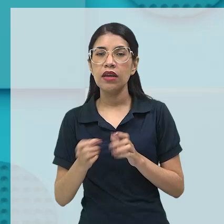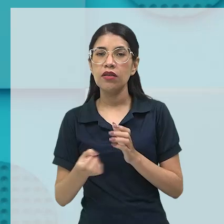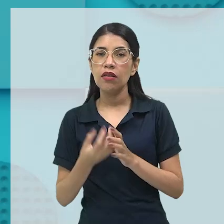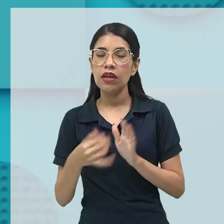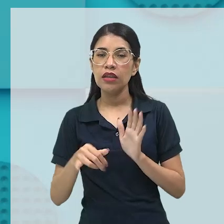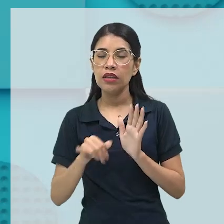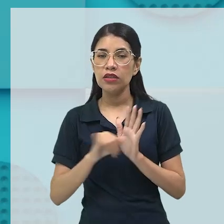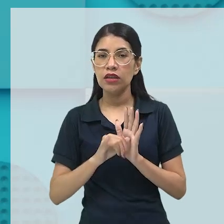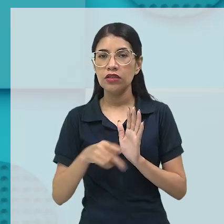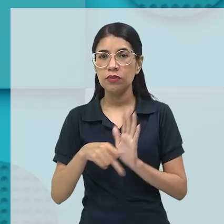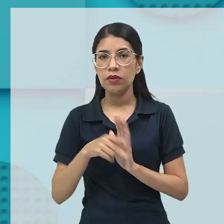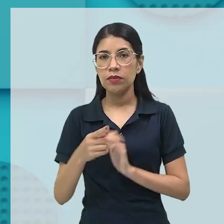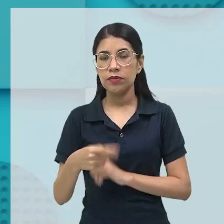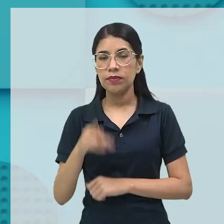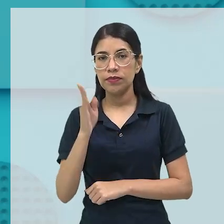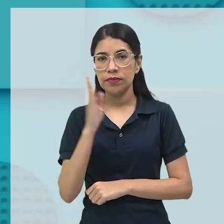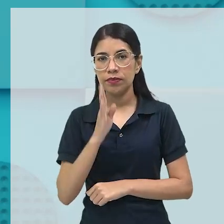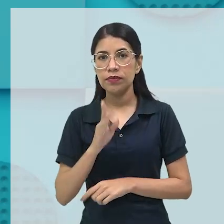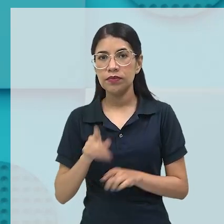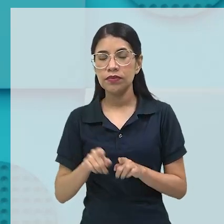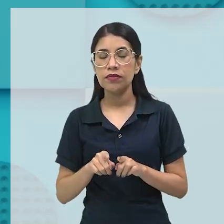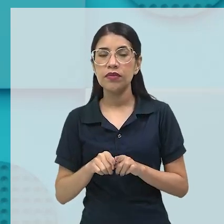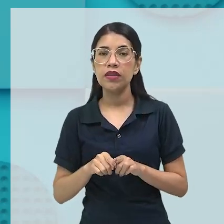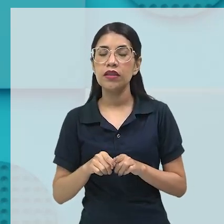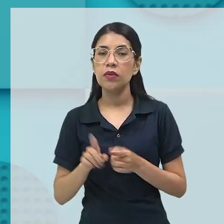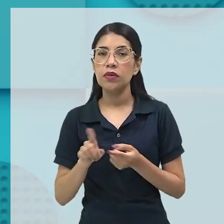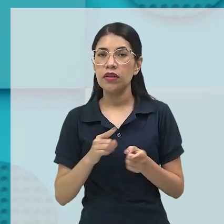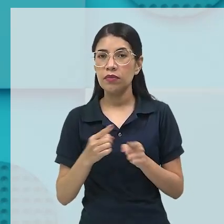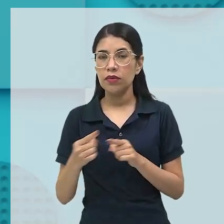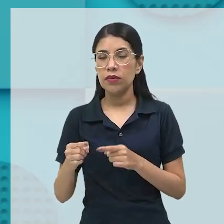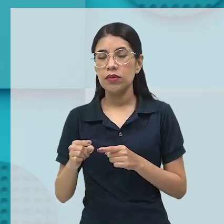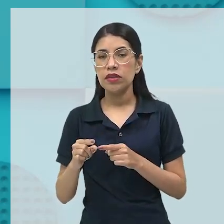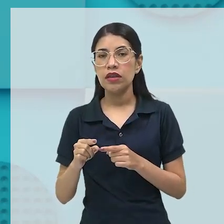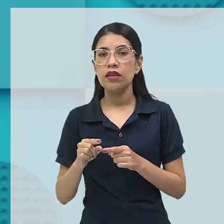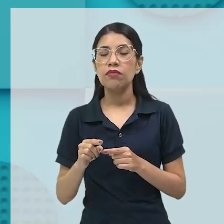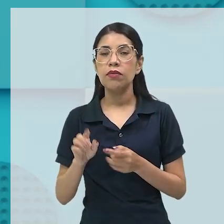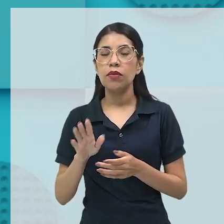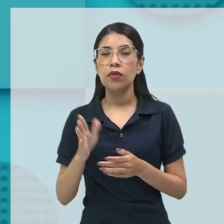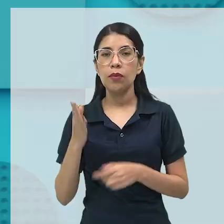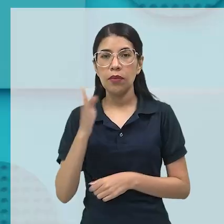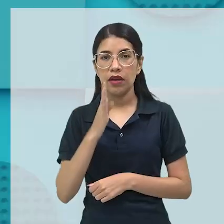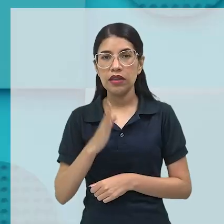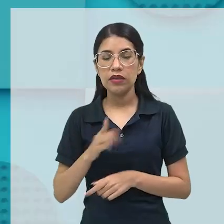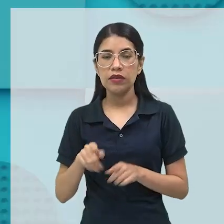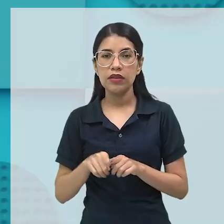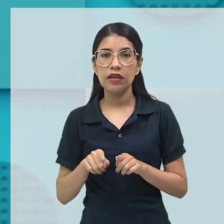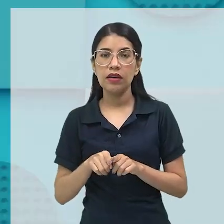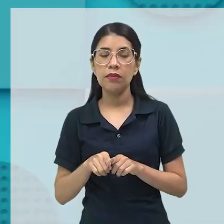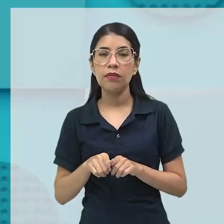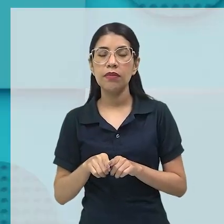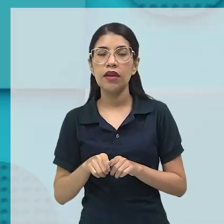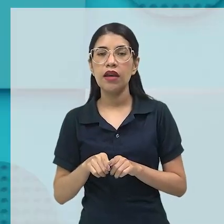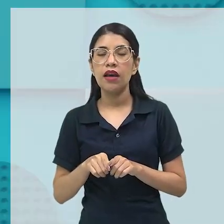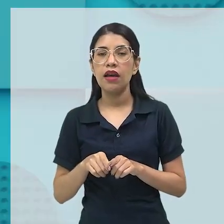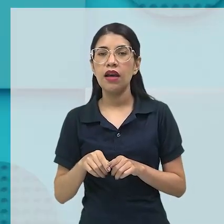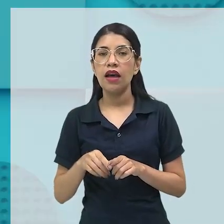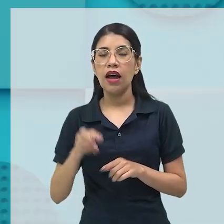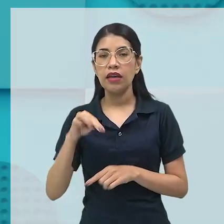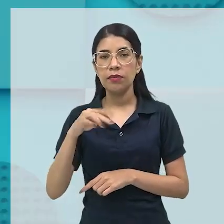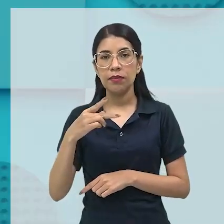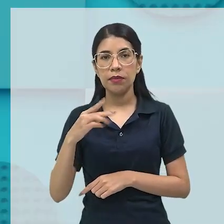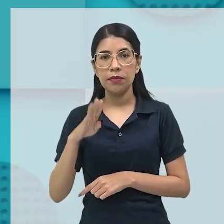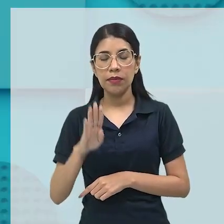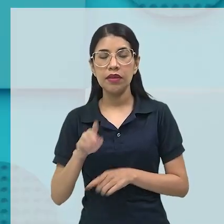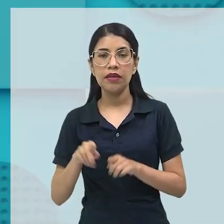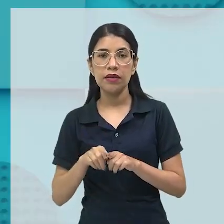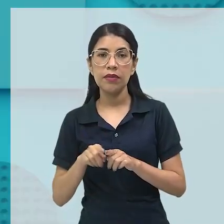identidade musical brasileira. Então, na nossa música brasileira, como é conhecida também como na nossa música popular brasileira,